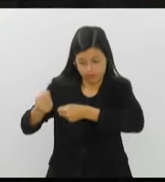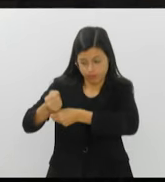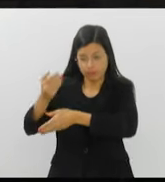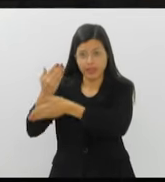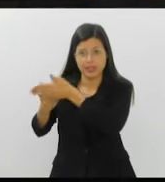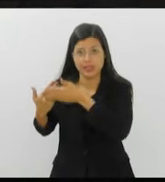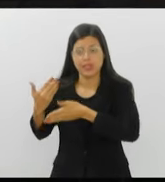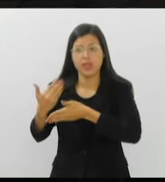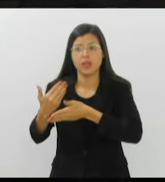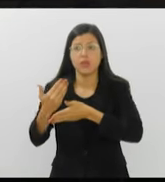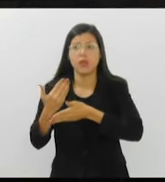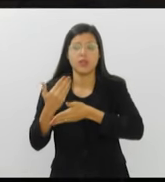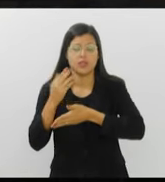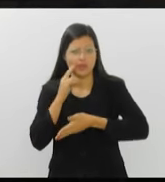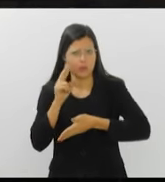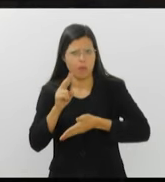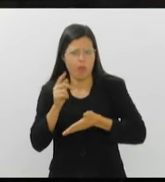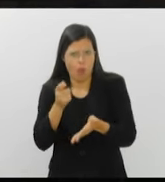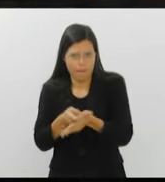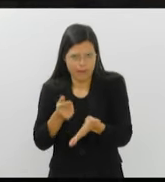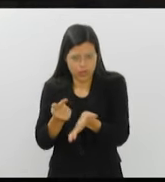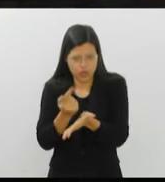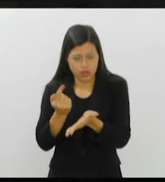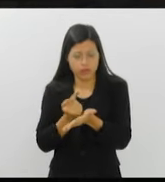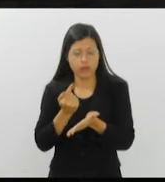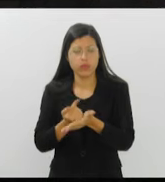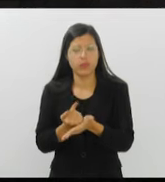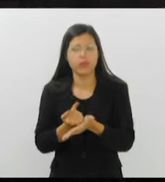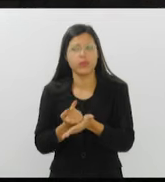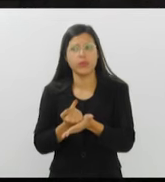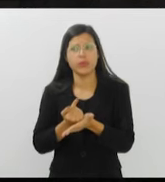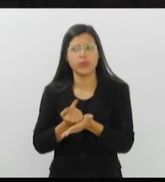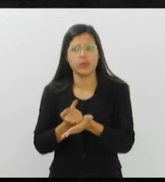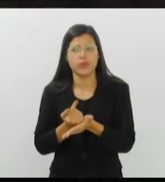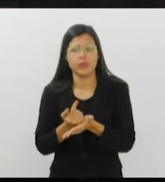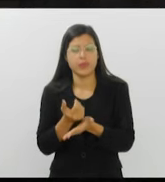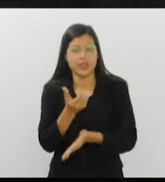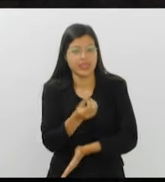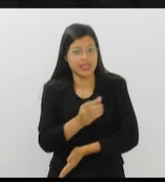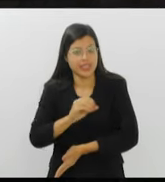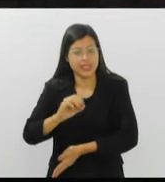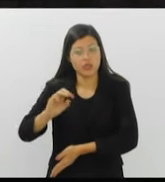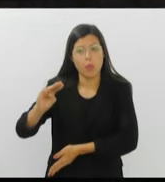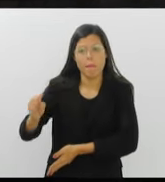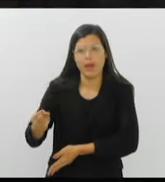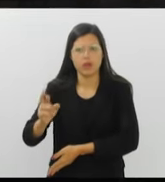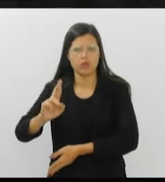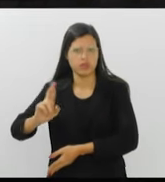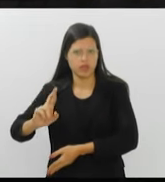em livros de 600 milhões de reais.